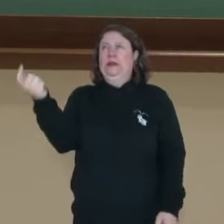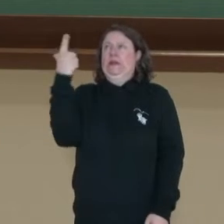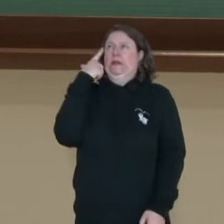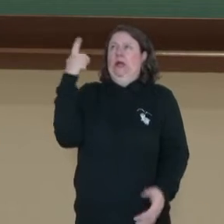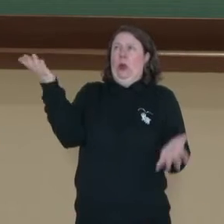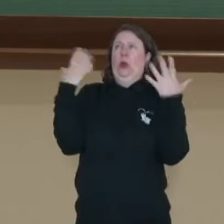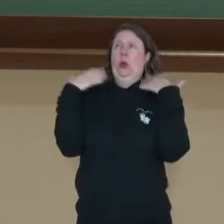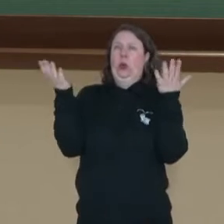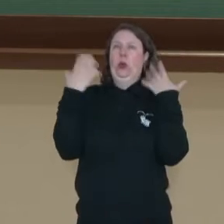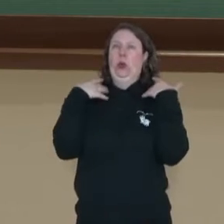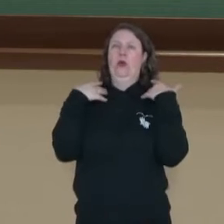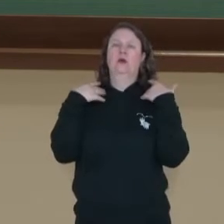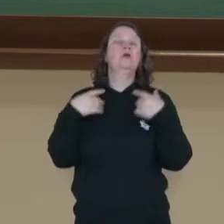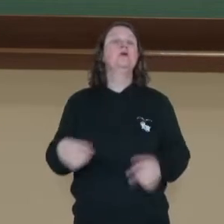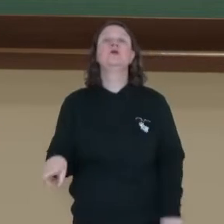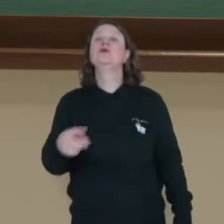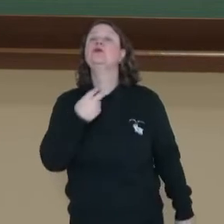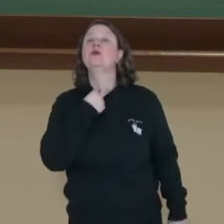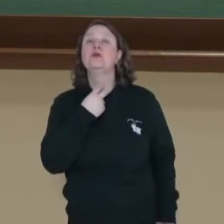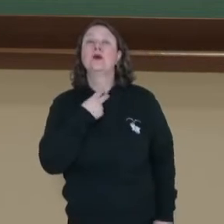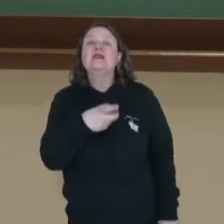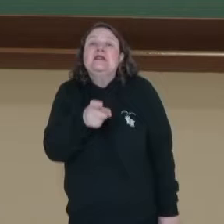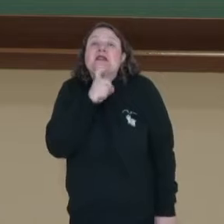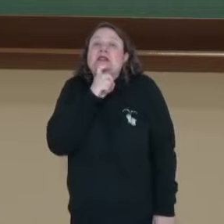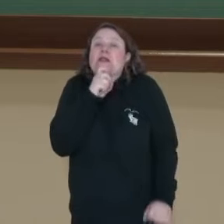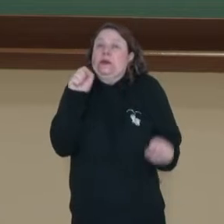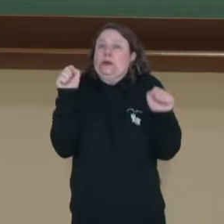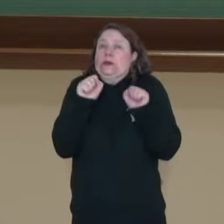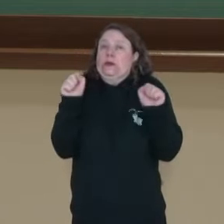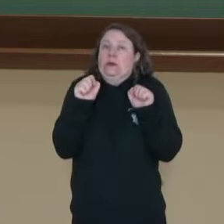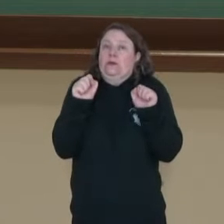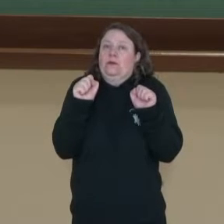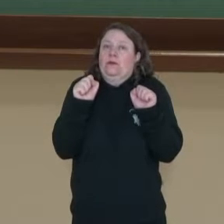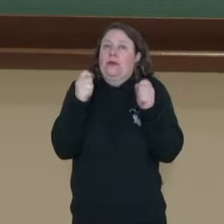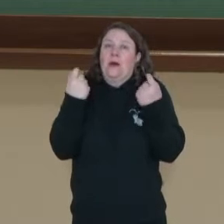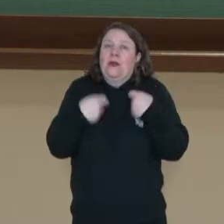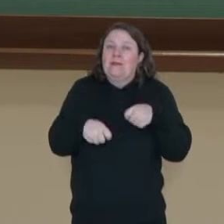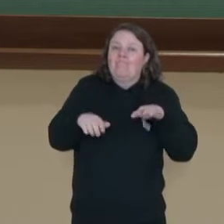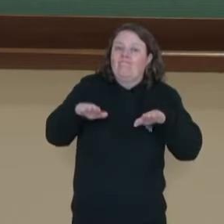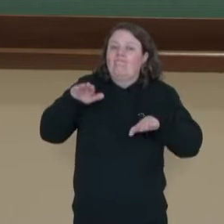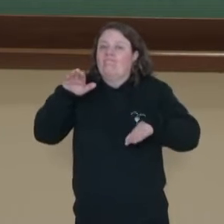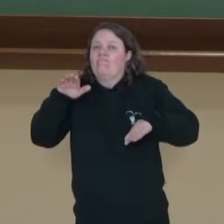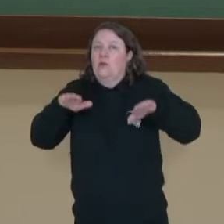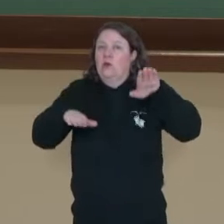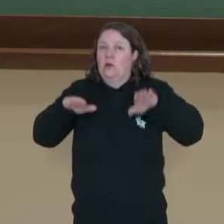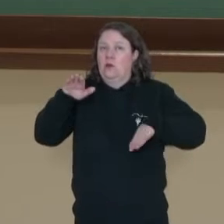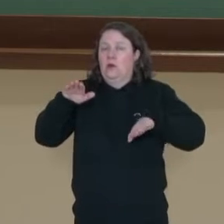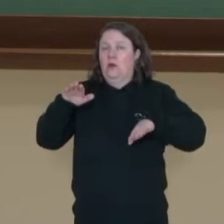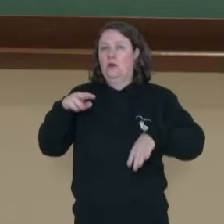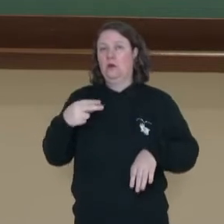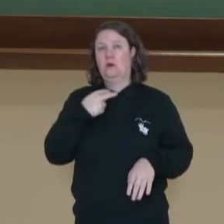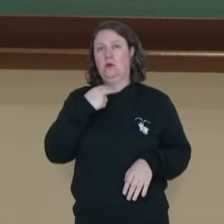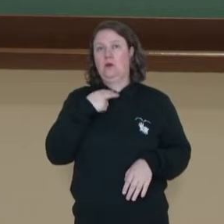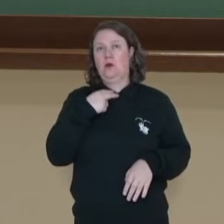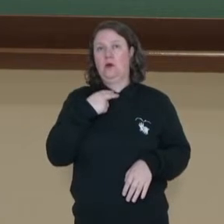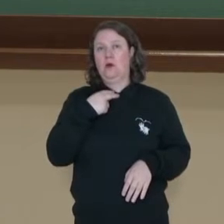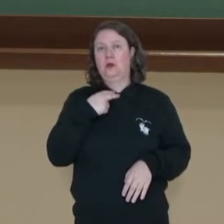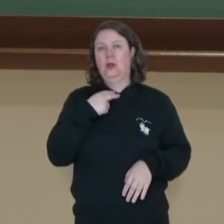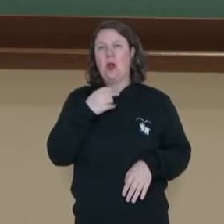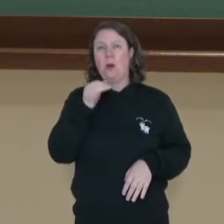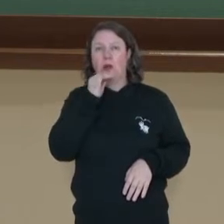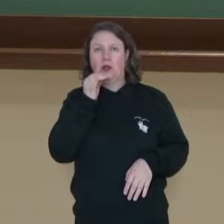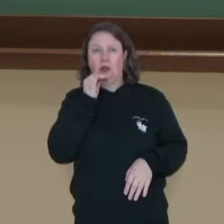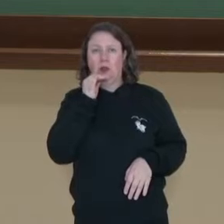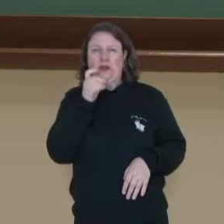nem pode ser tão frio como algumas regiões aqui do Sul, né? O café não vai poder ir em regiões de geada,